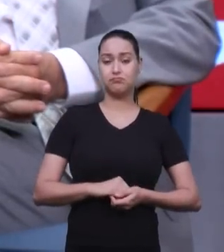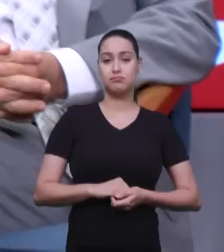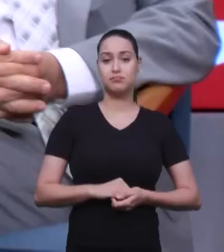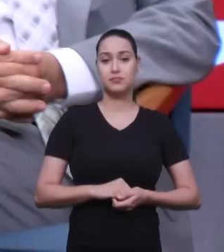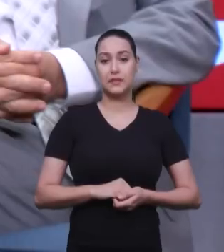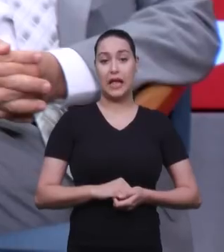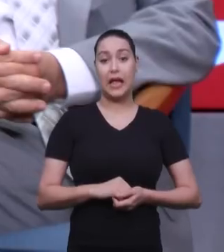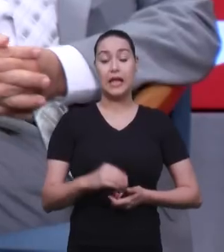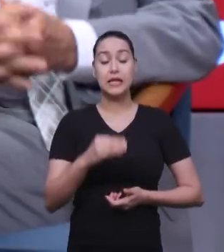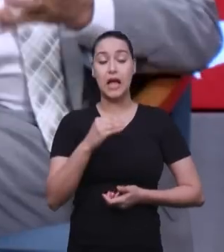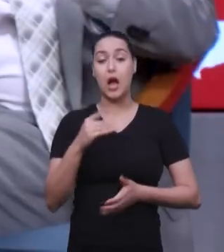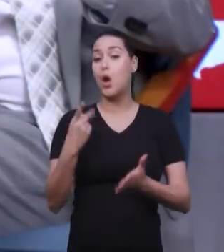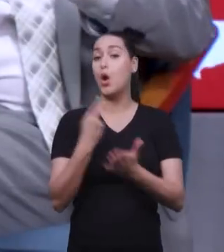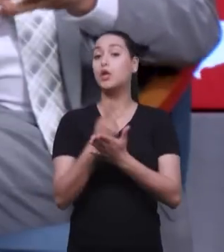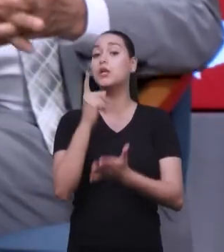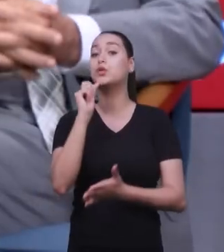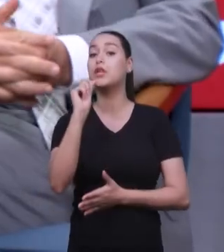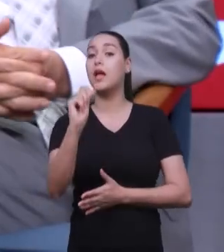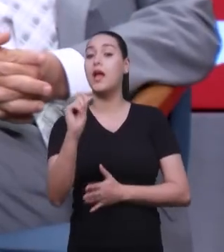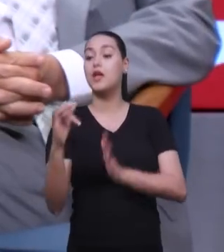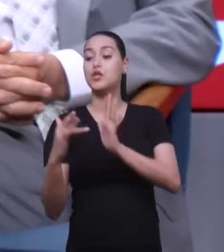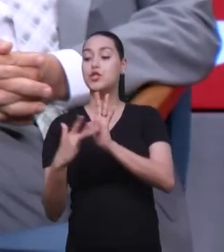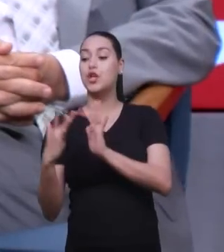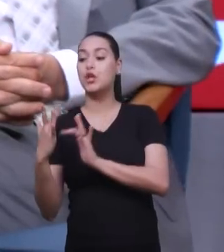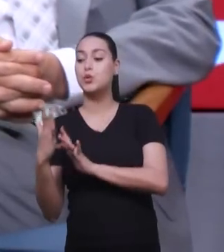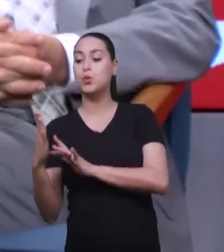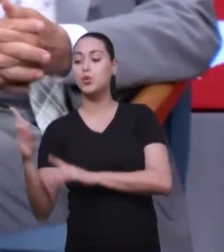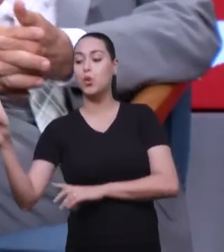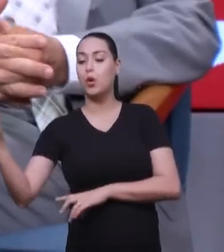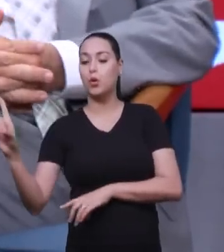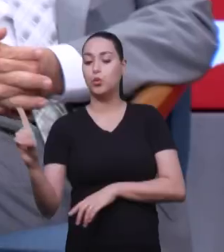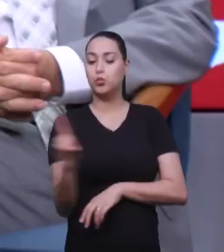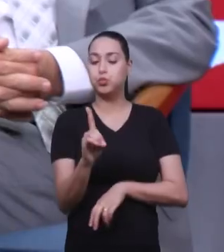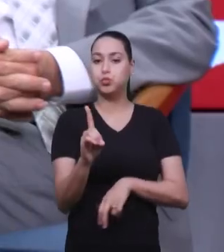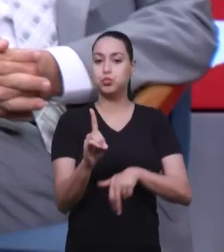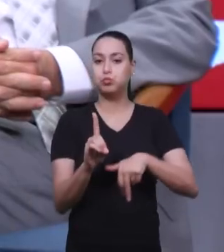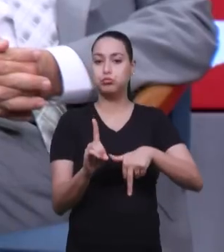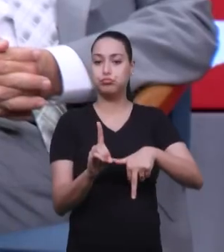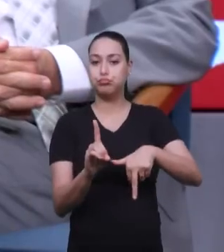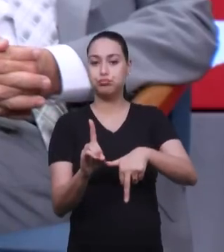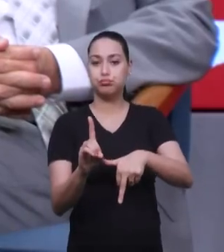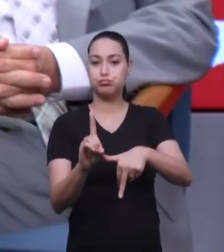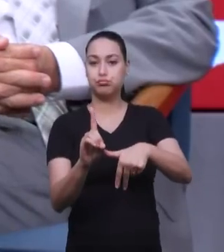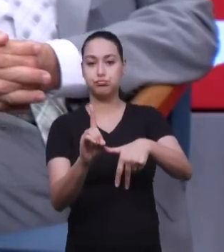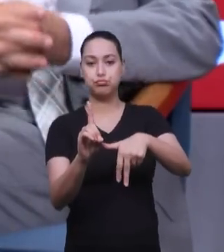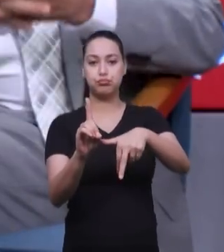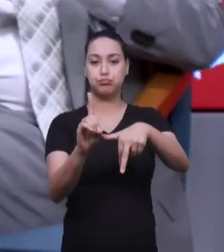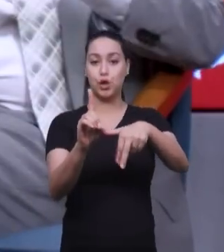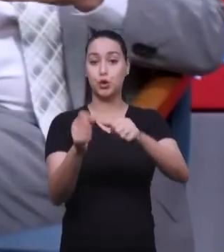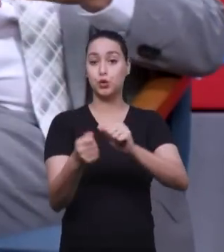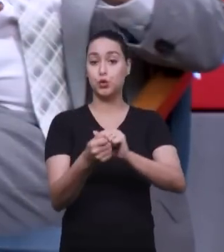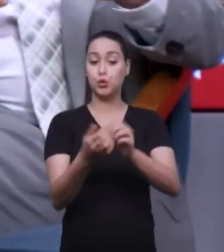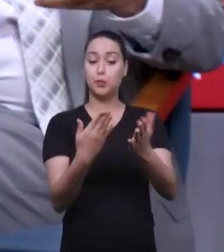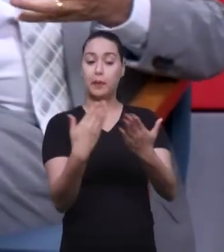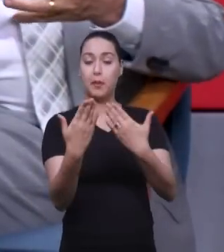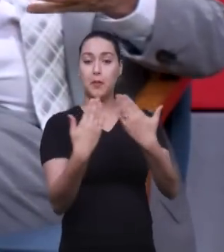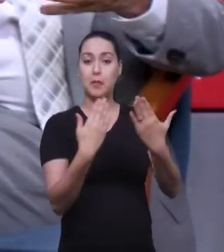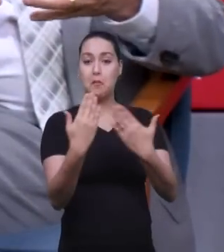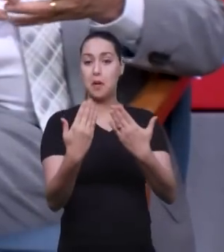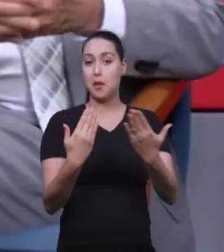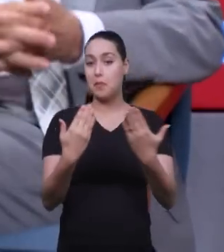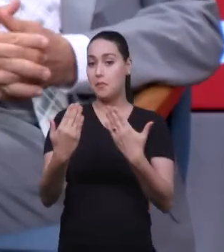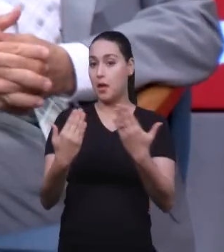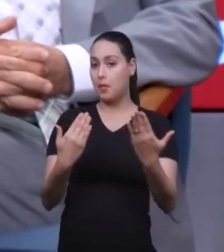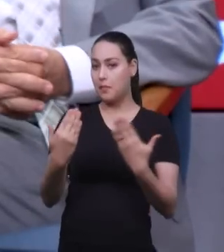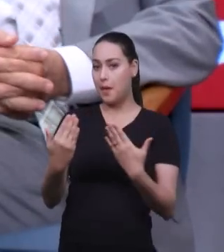história. E Jesus aparece e começa a caminhar e começa